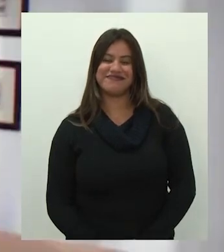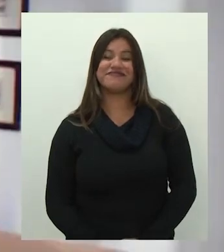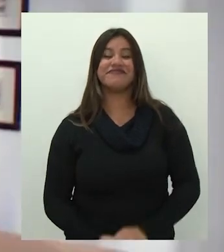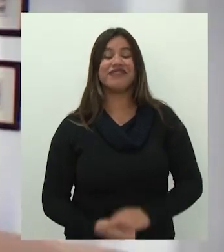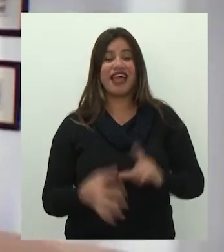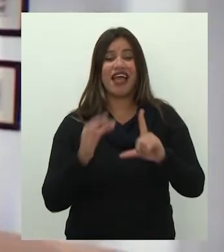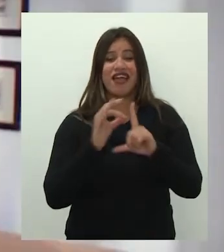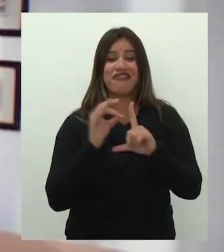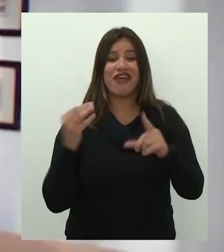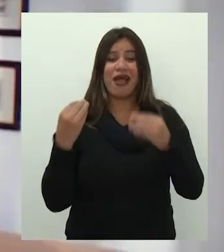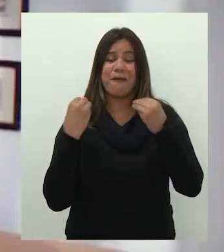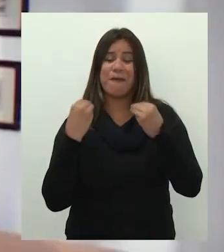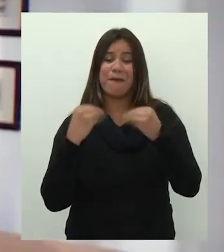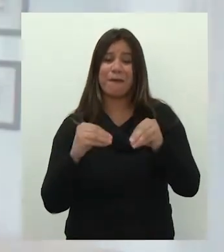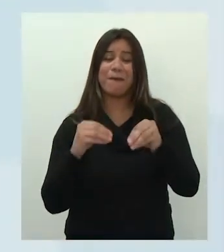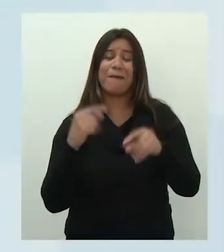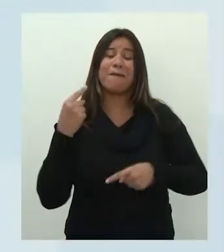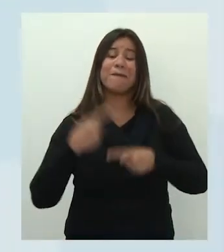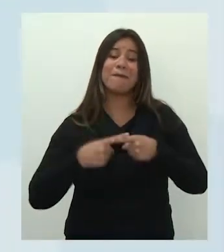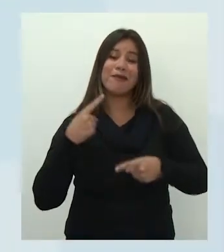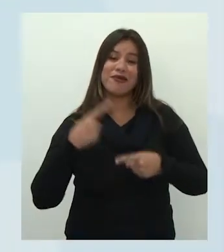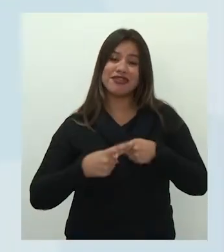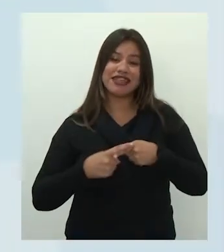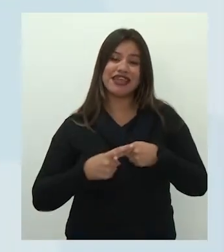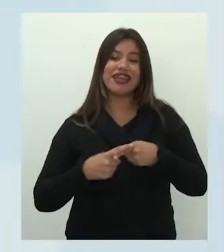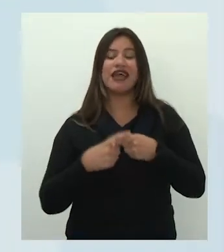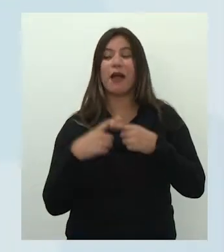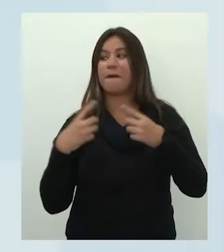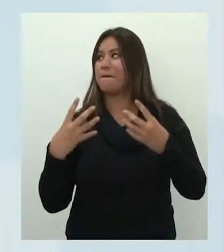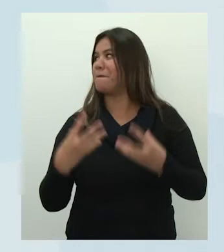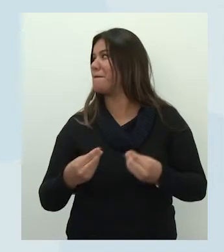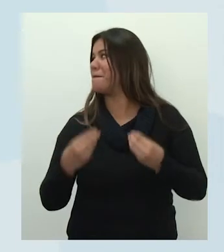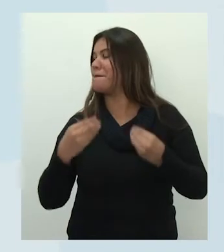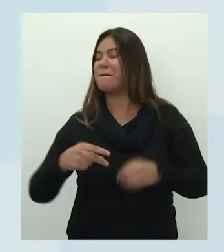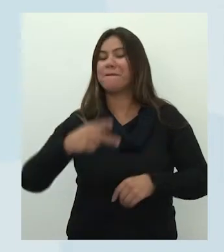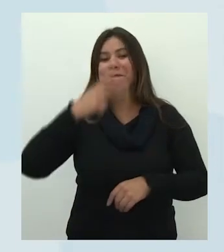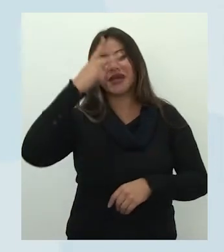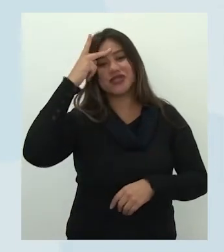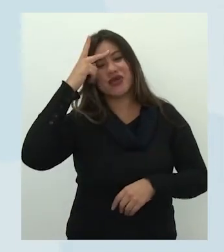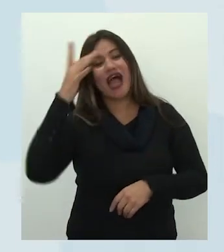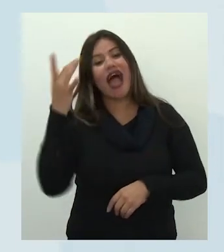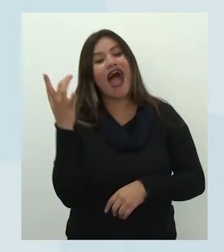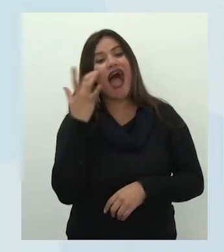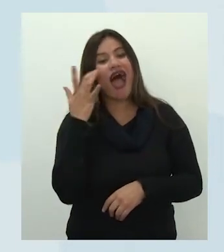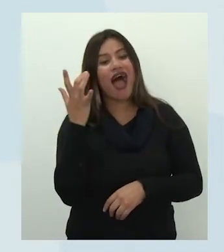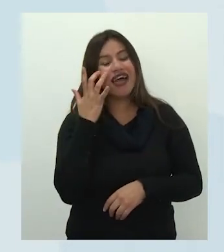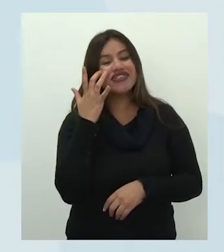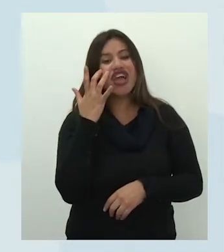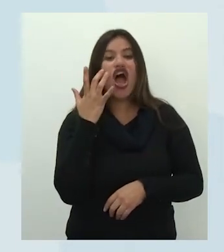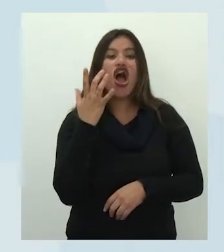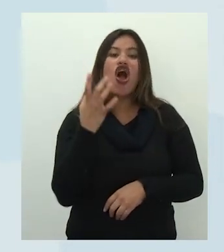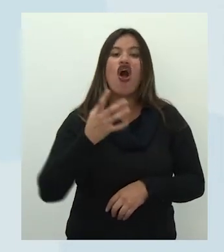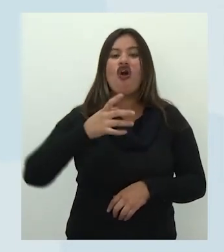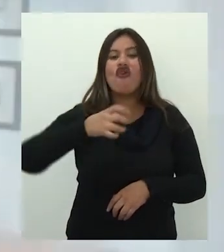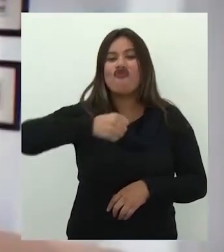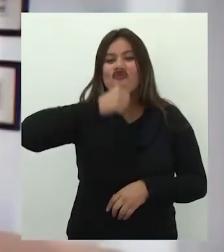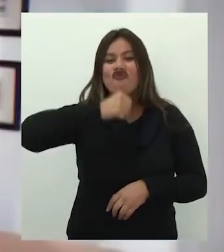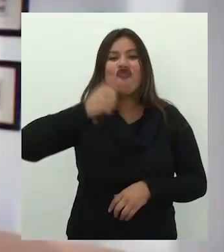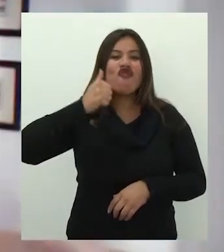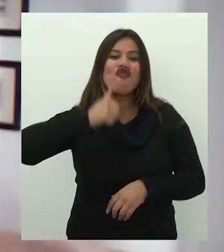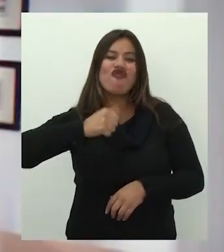porque muitas pessoas acham que o avô e a avó não fazem